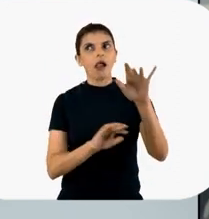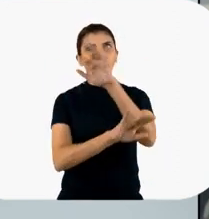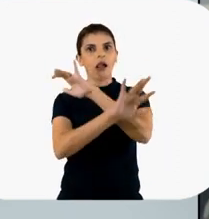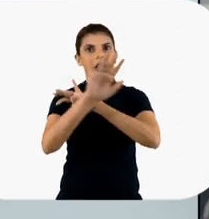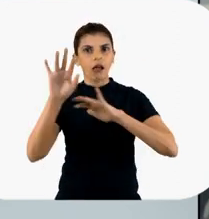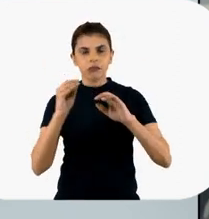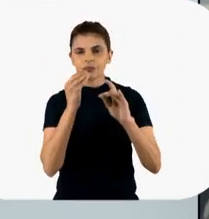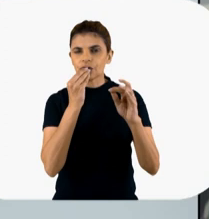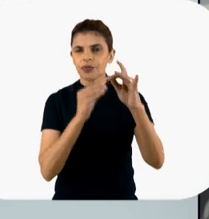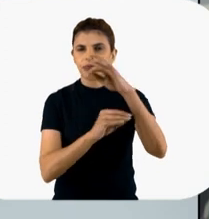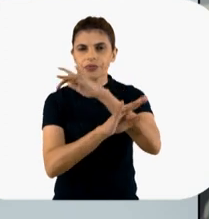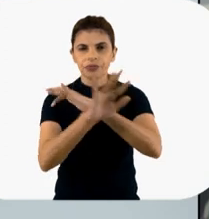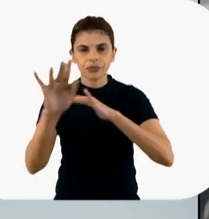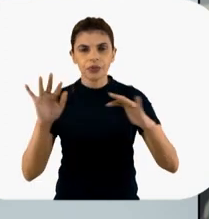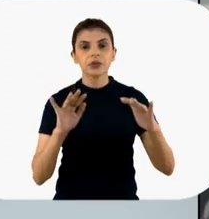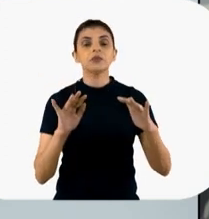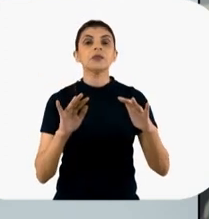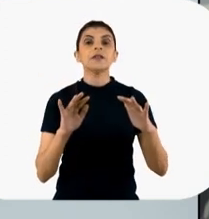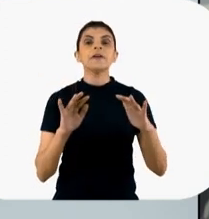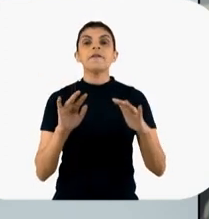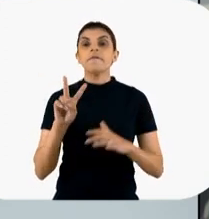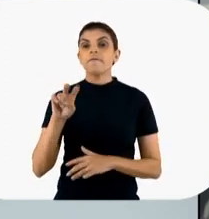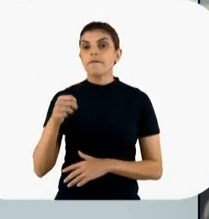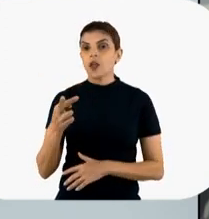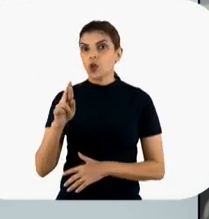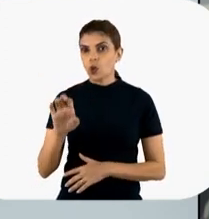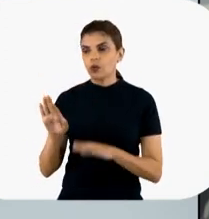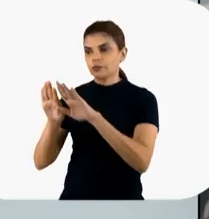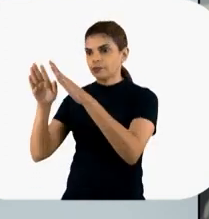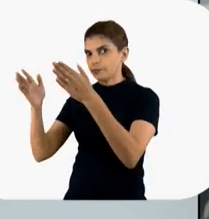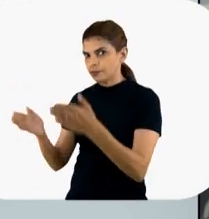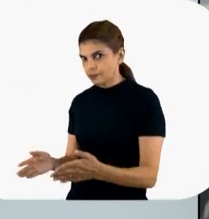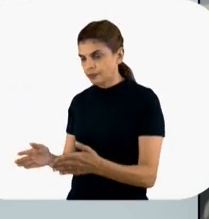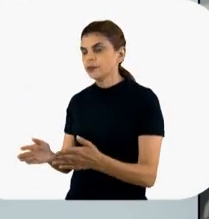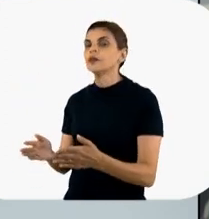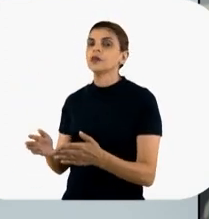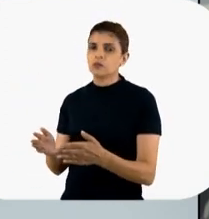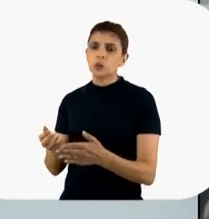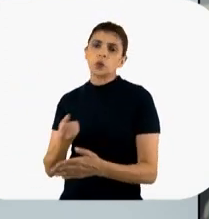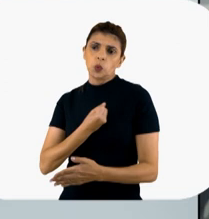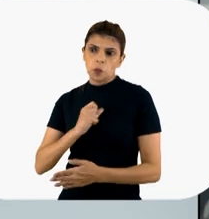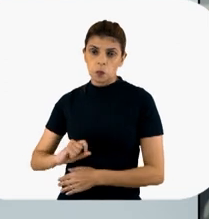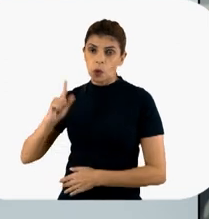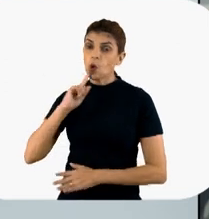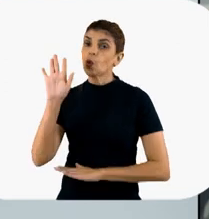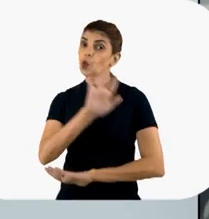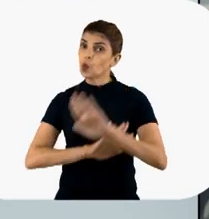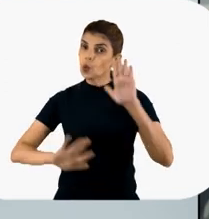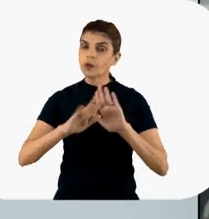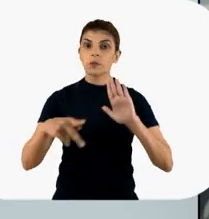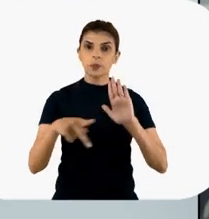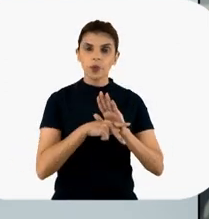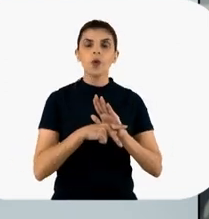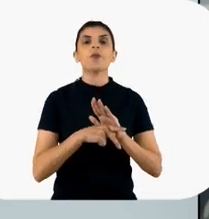esperto com a geração de aerossol, e aí Venturi e ventilação não invasiva e catéter nasal de alto fluxo, com